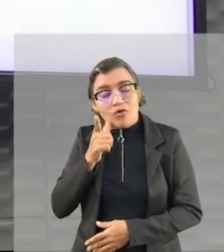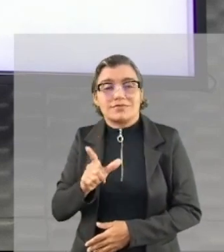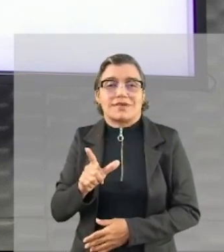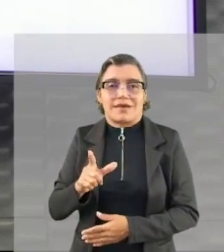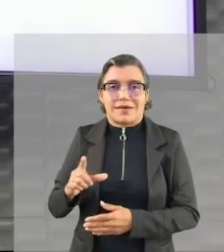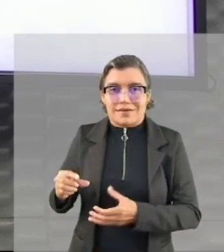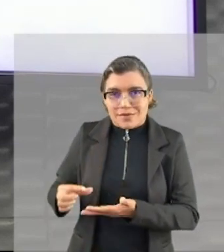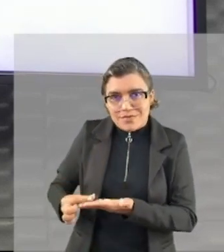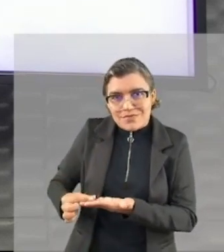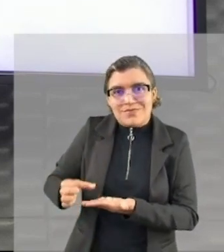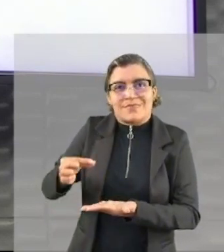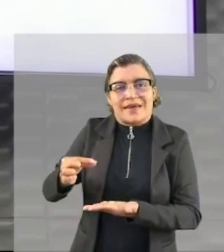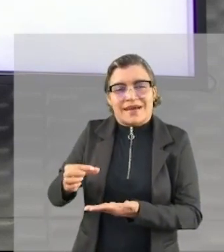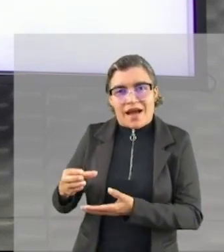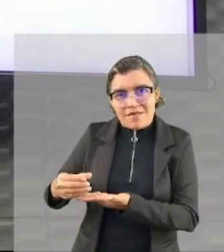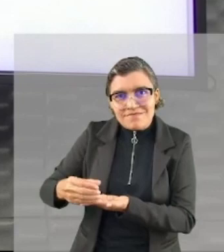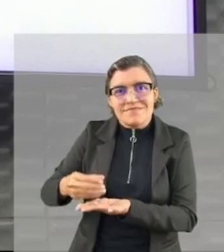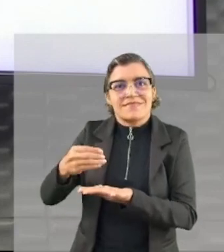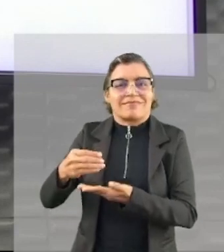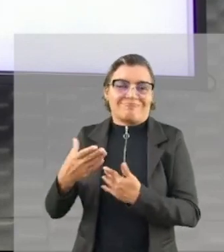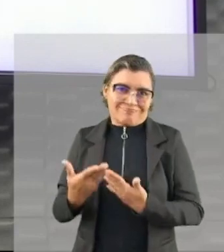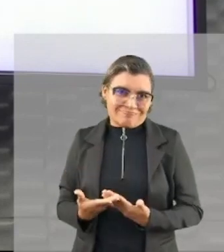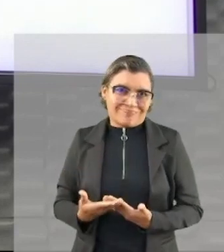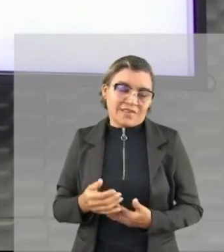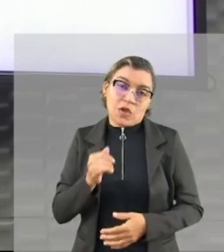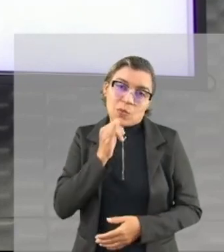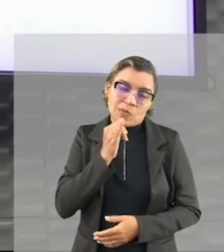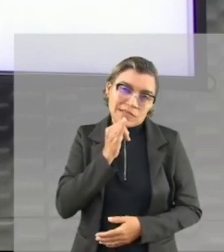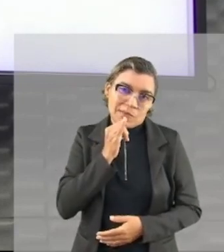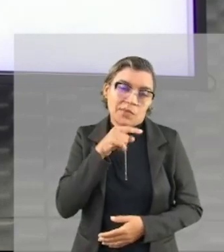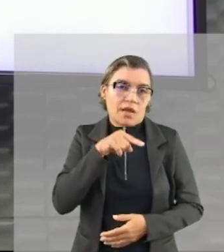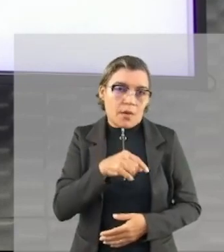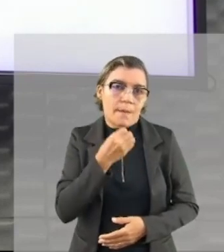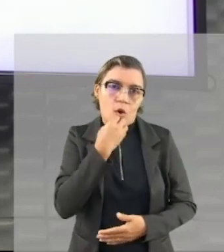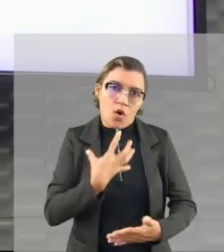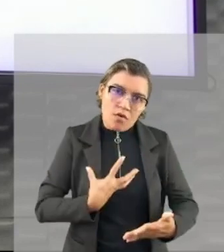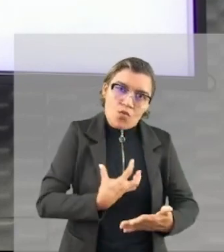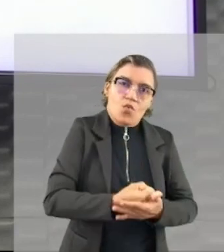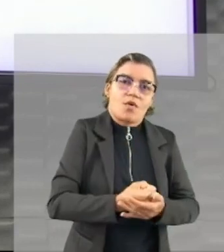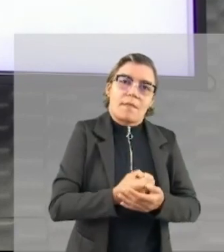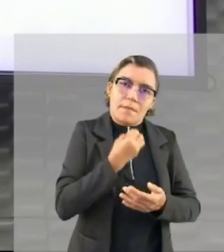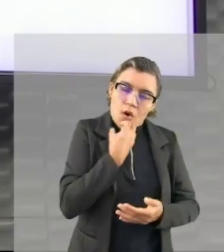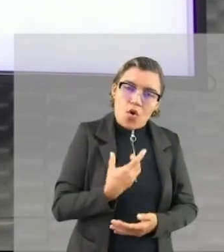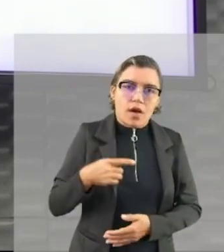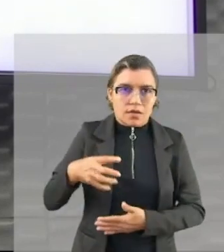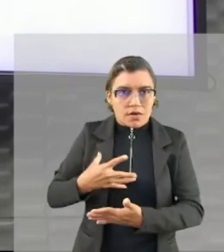é um exemplo para você entender mais ou menos o que é um bom condutor, o que é um mau condutor.